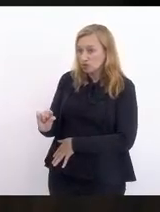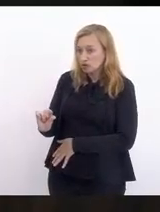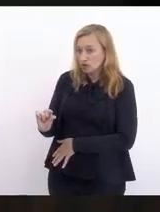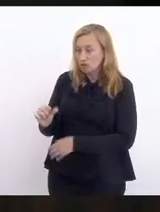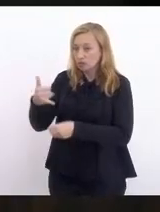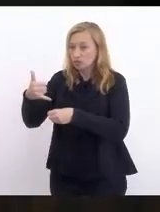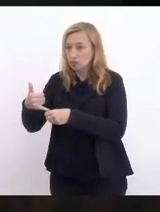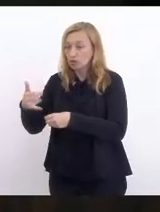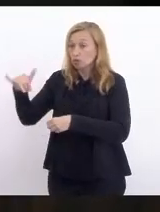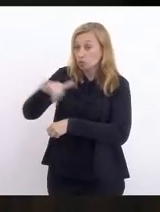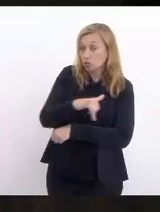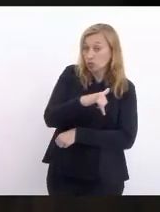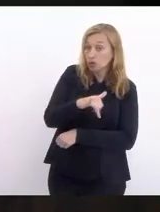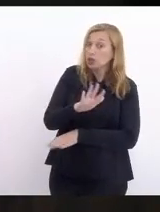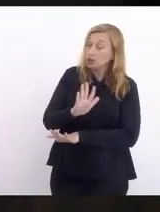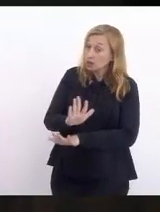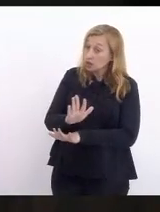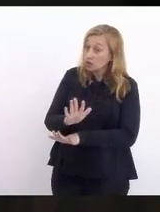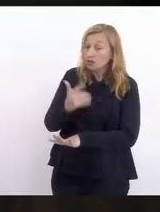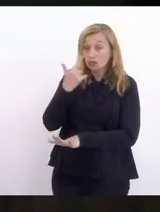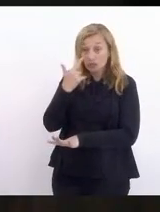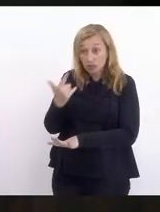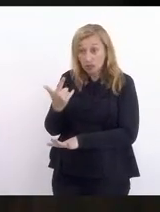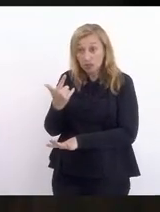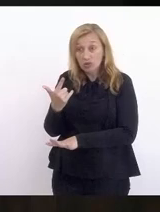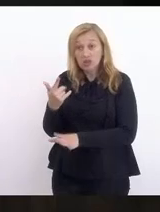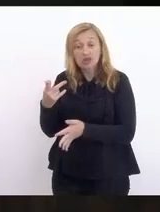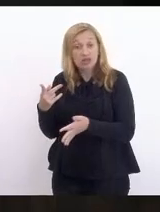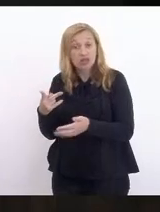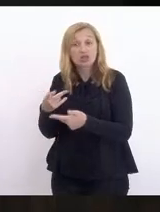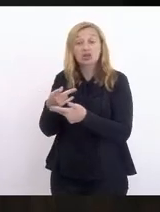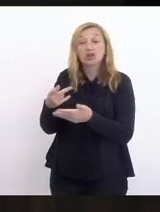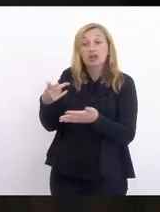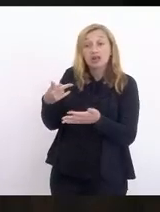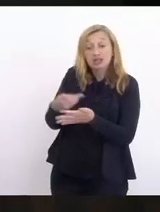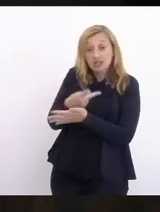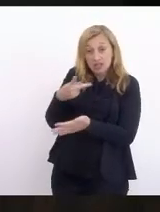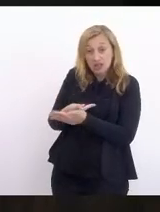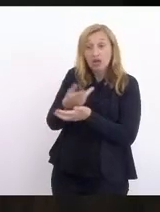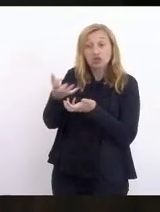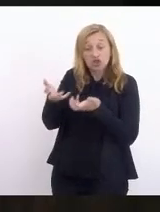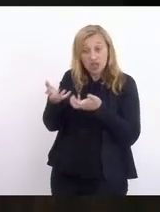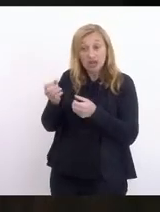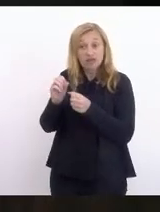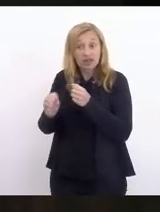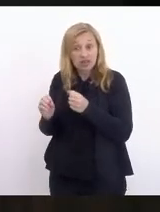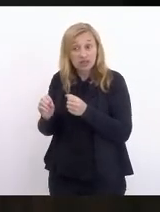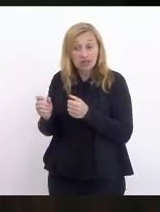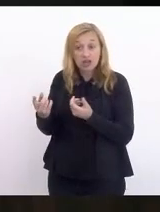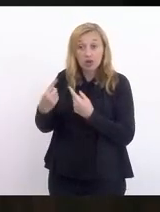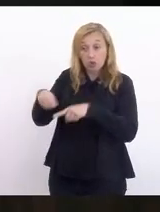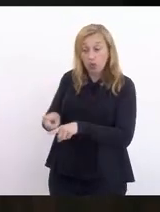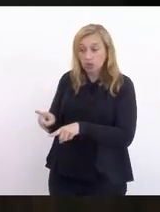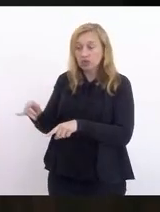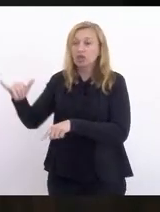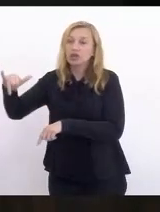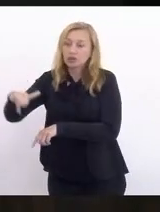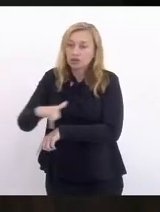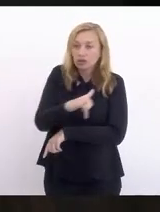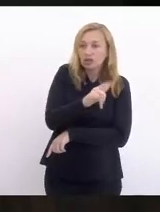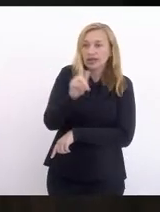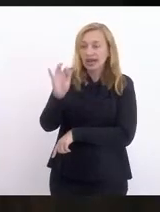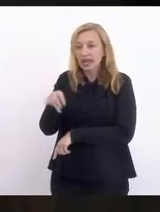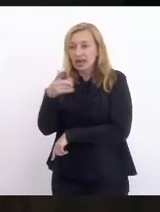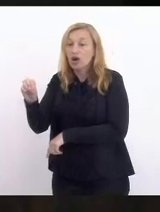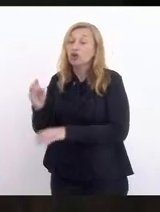a ver isso favorece essa covardia que querem fazer com Galeão E aí hoje eu conversei com Doutor